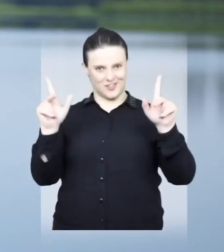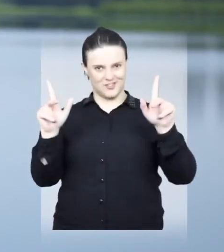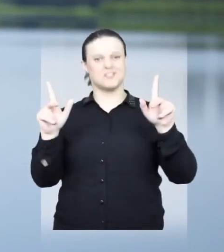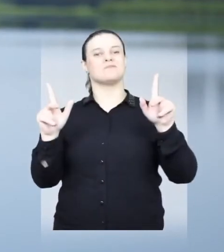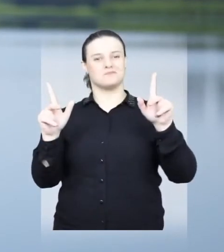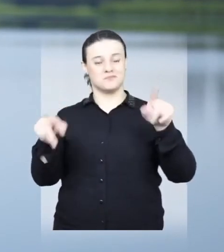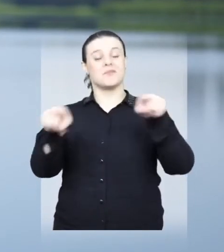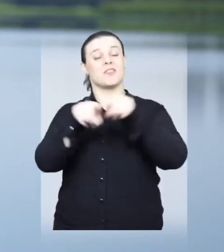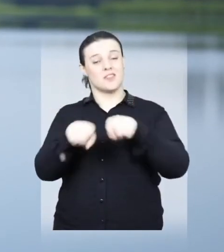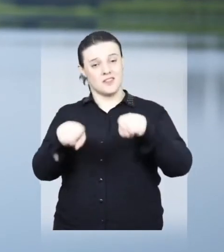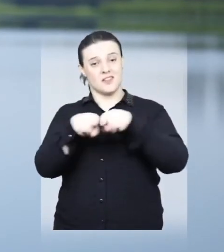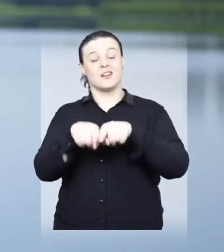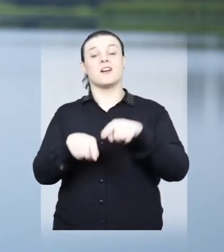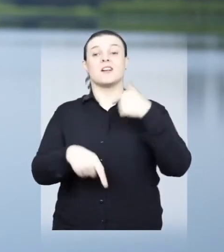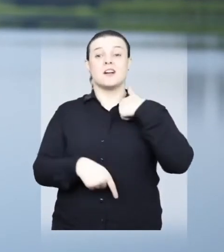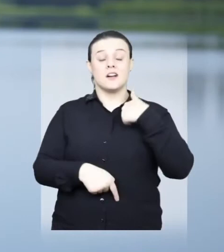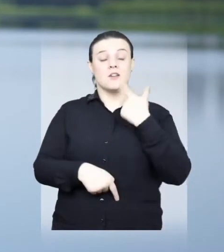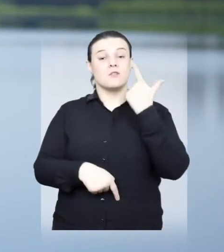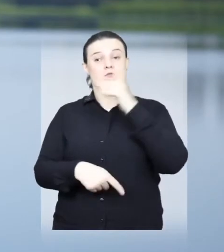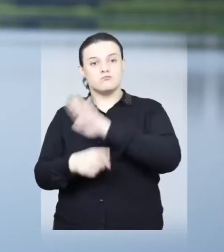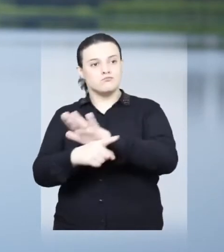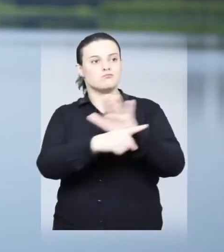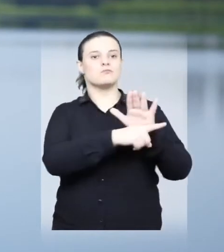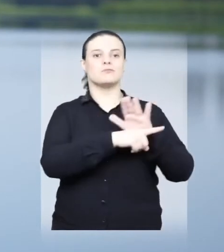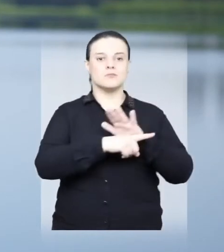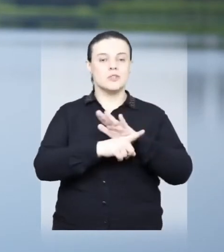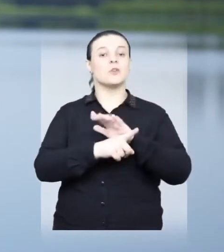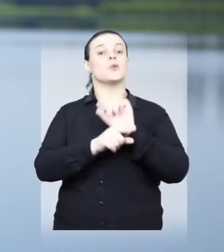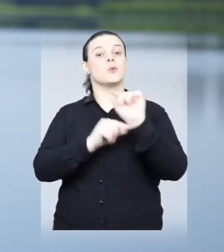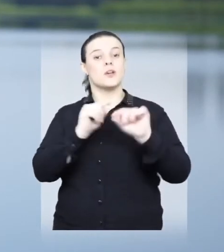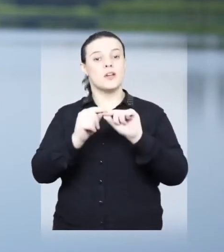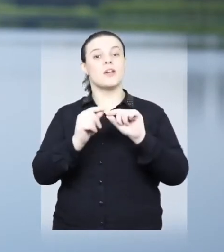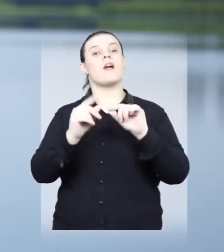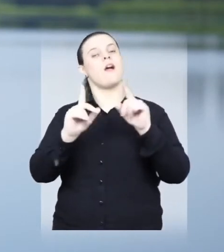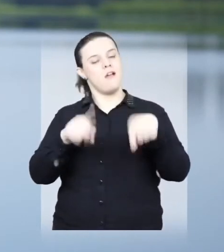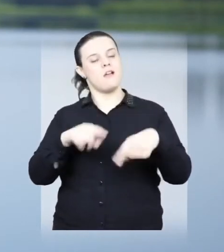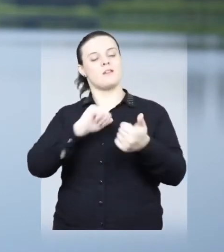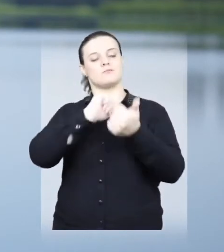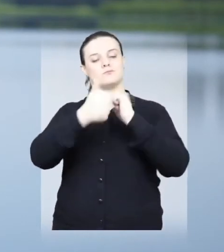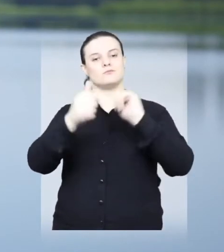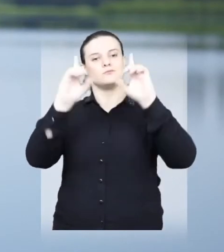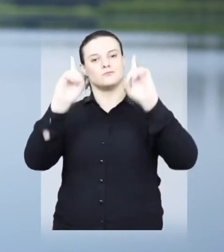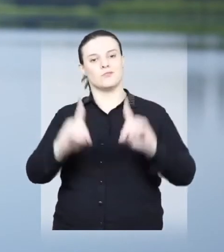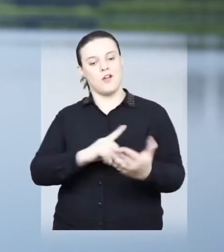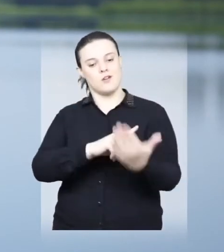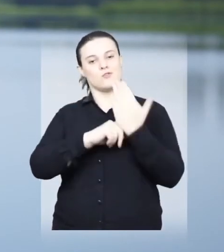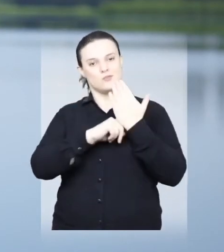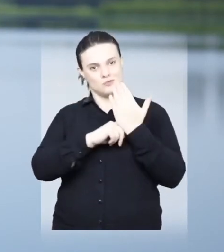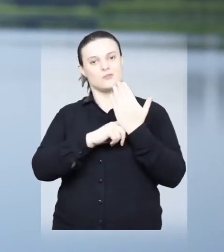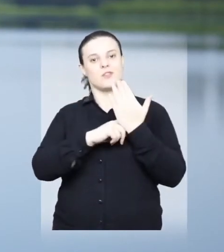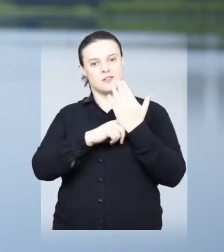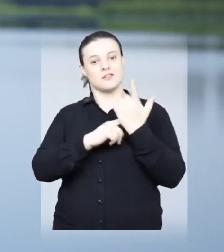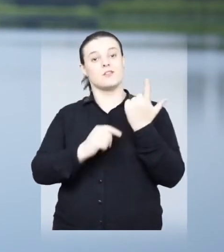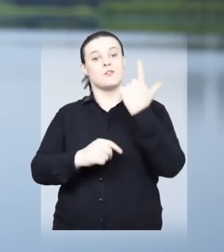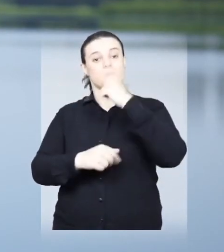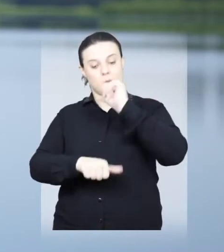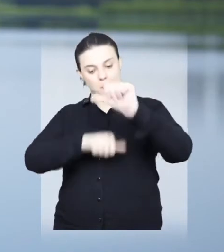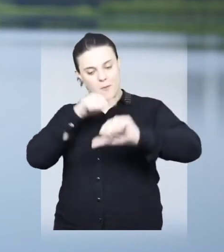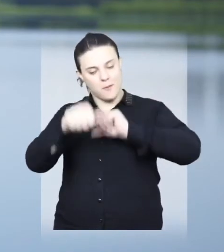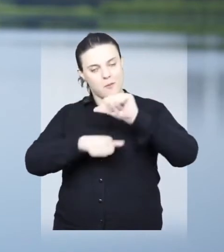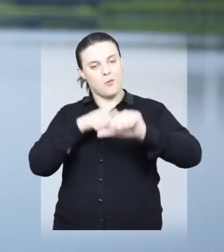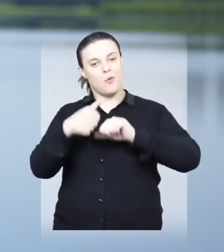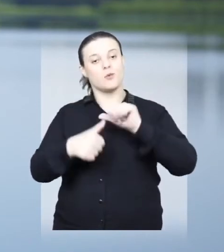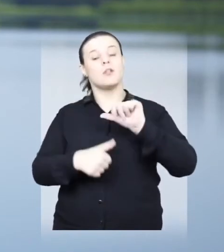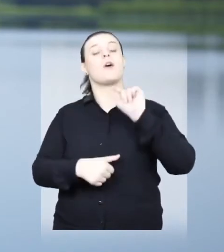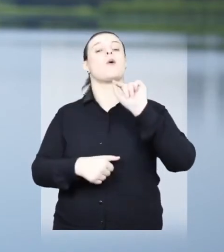diferente. Então, para mim, a contribuição do paradesporto é uma contribuição de